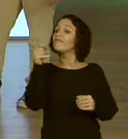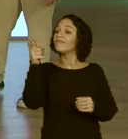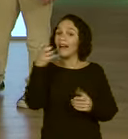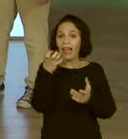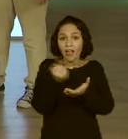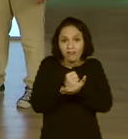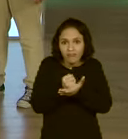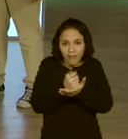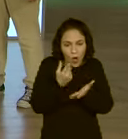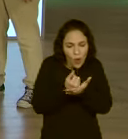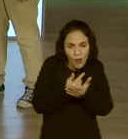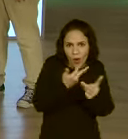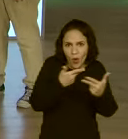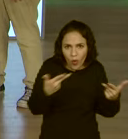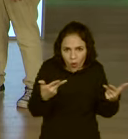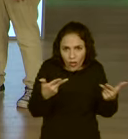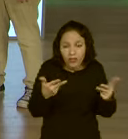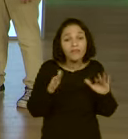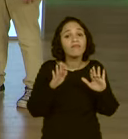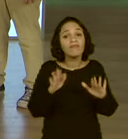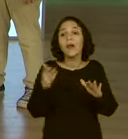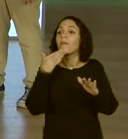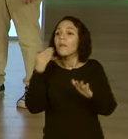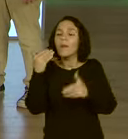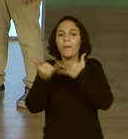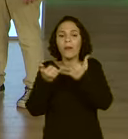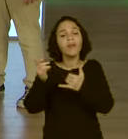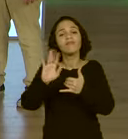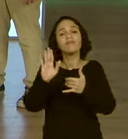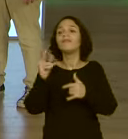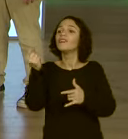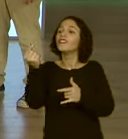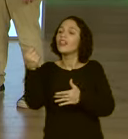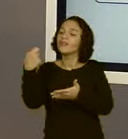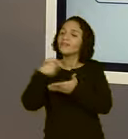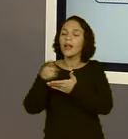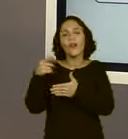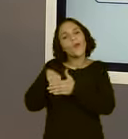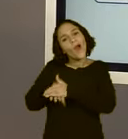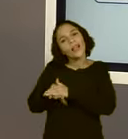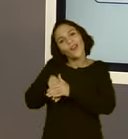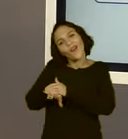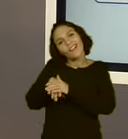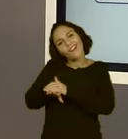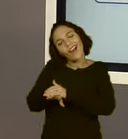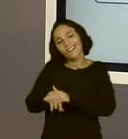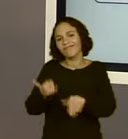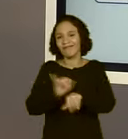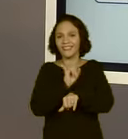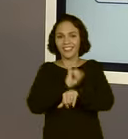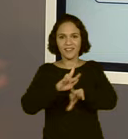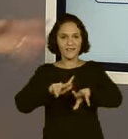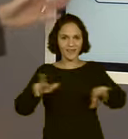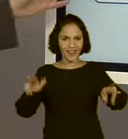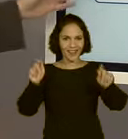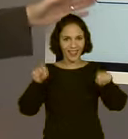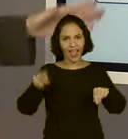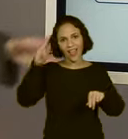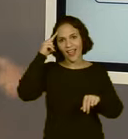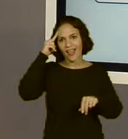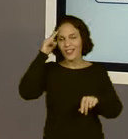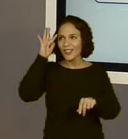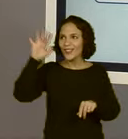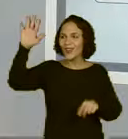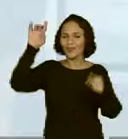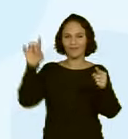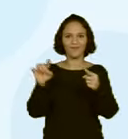para você juntar e fazer outras coisas. Então, tem várias estratégias para você realizar esse sonho. E